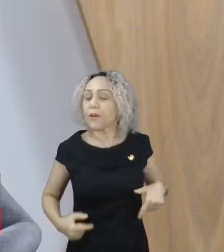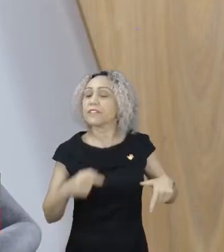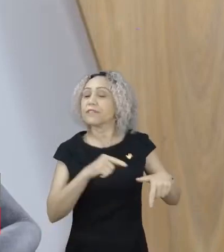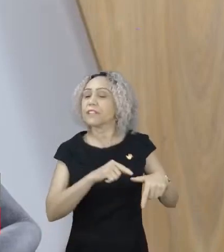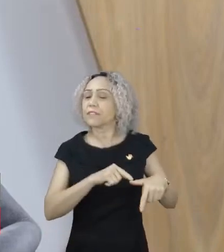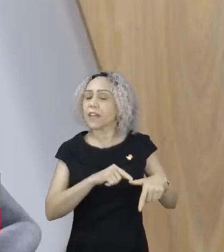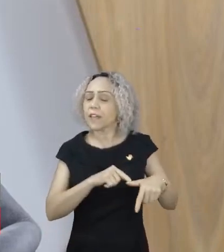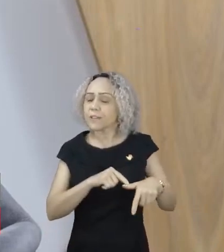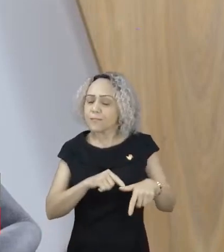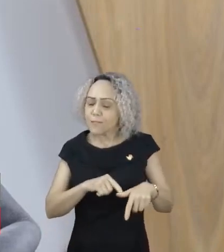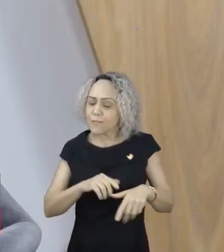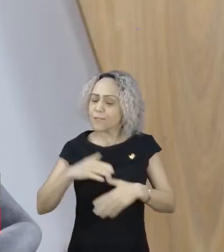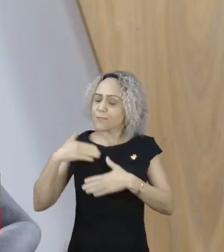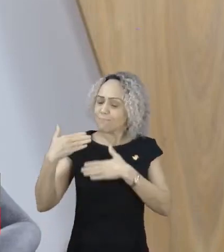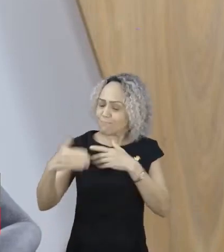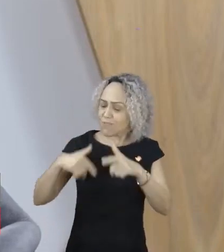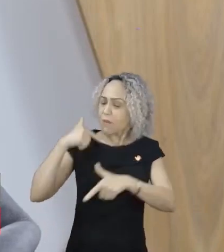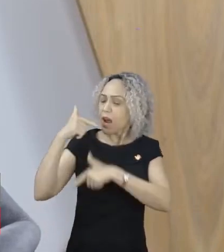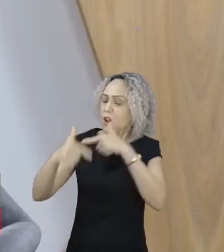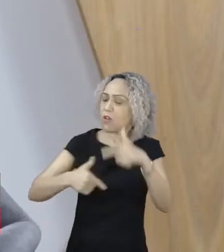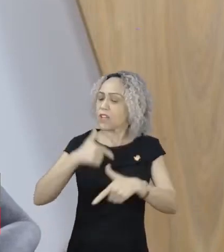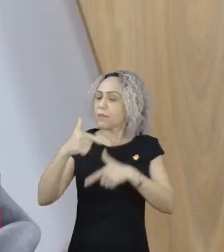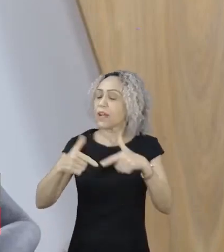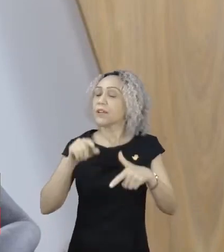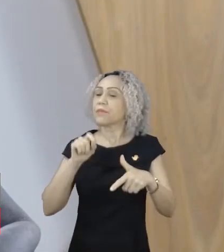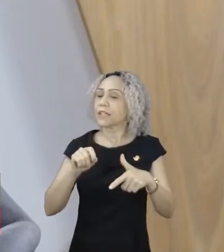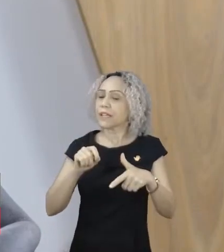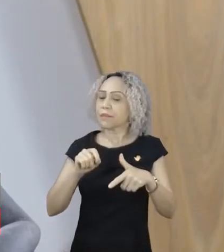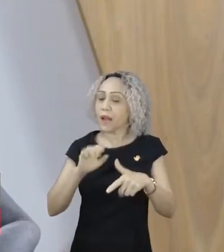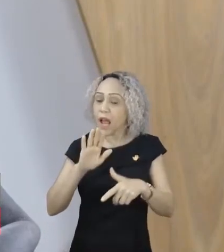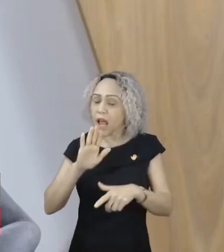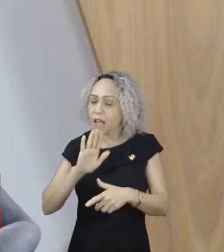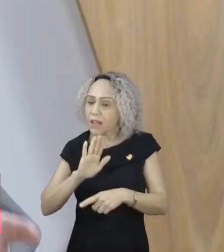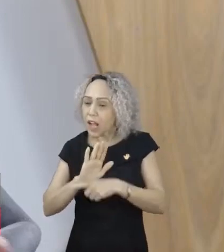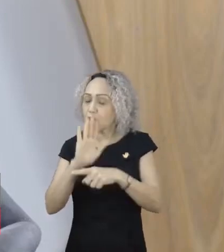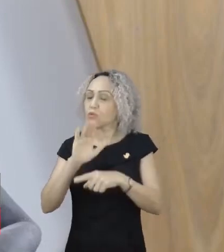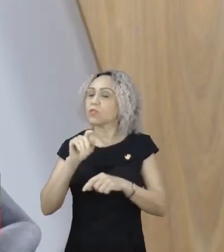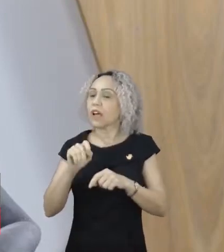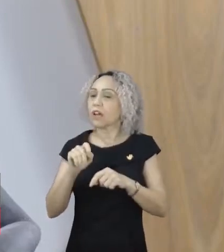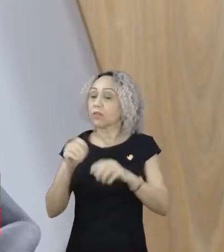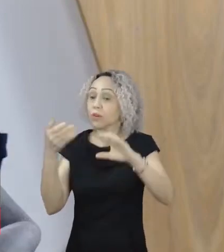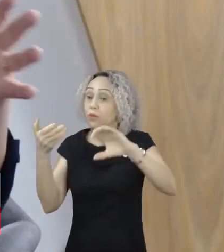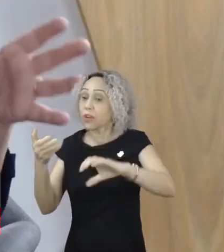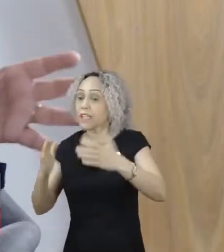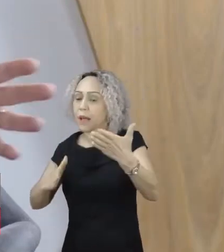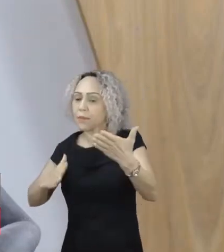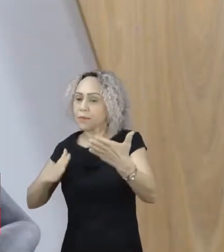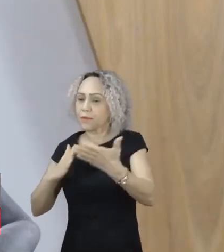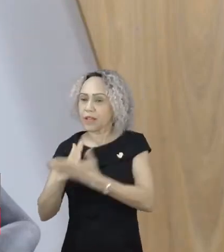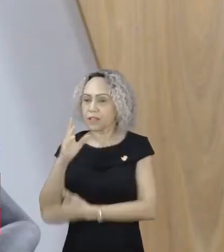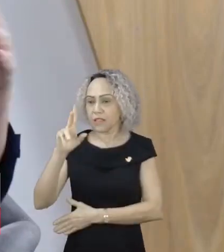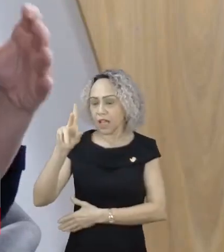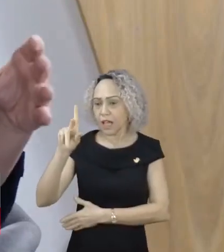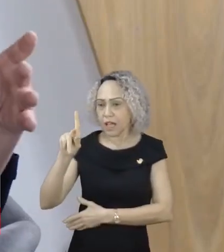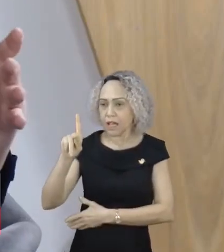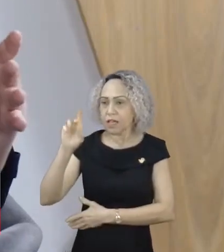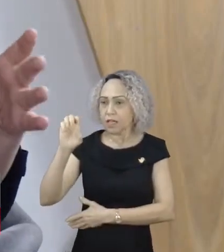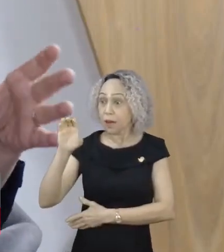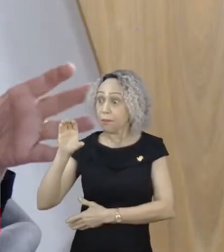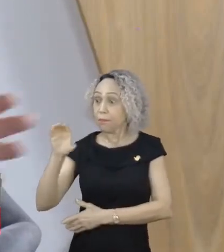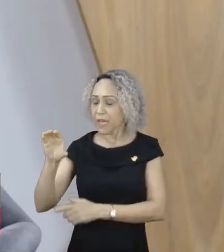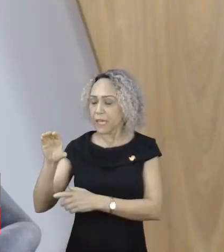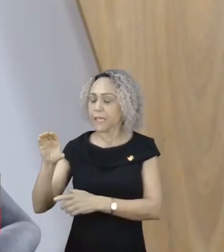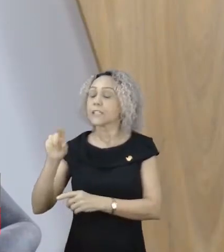concursos. E aí, ao longo desse ano, a gente foi avaliando as áreas, vendo onde estava pior, tentando redistribuir o máximo para ter mais áreas